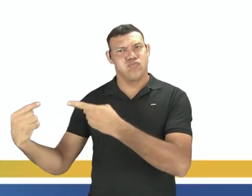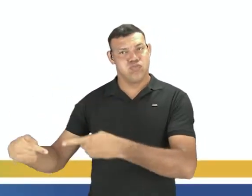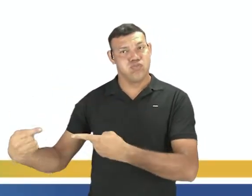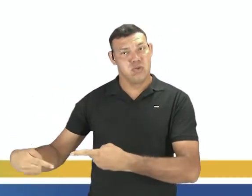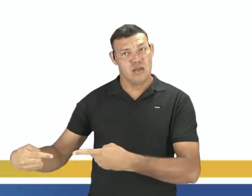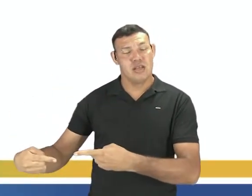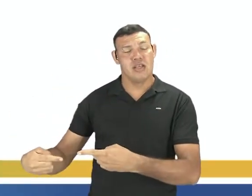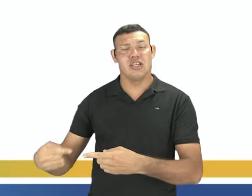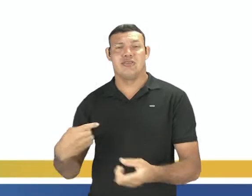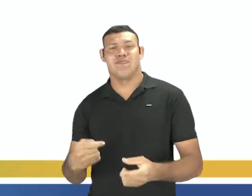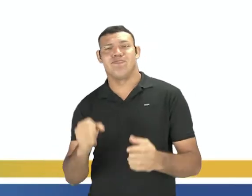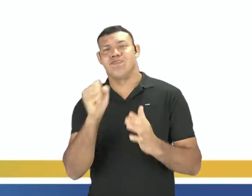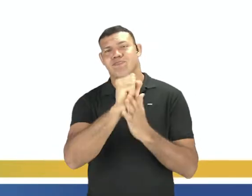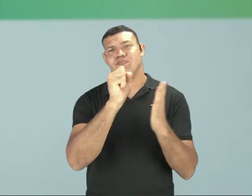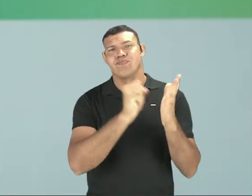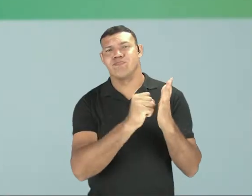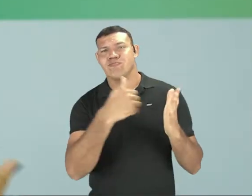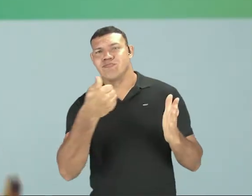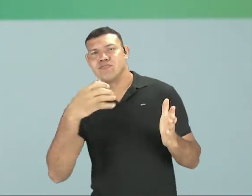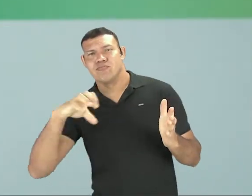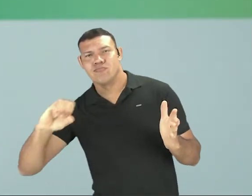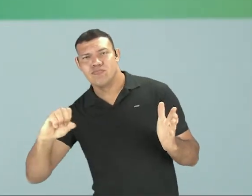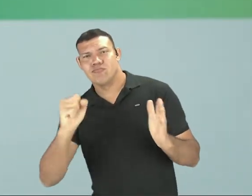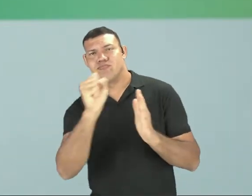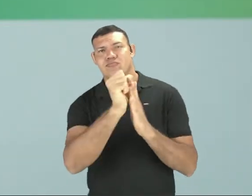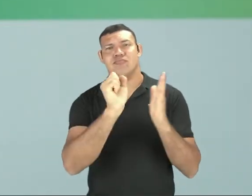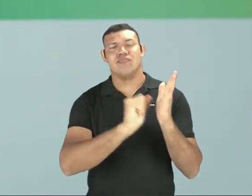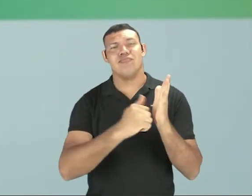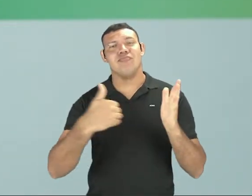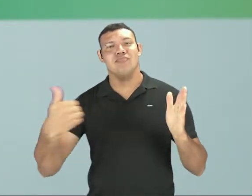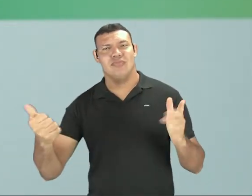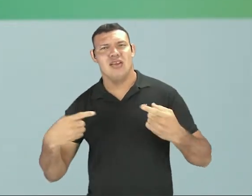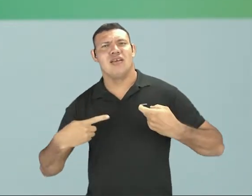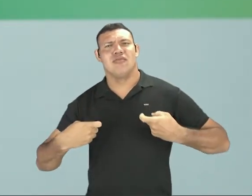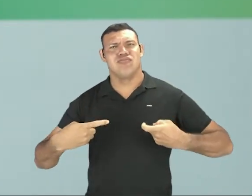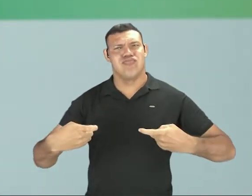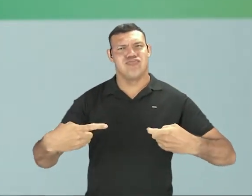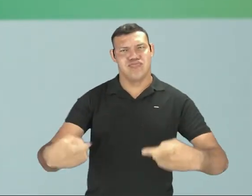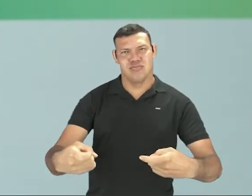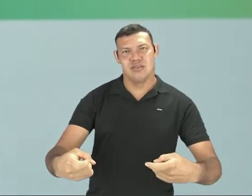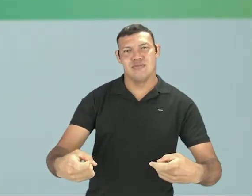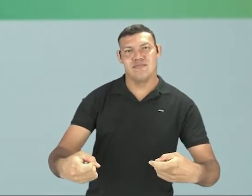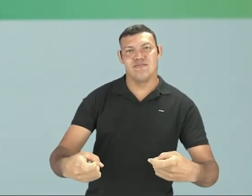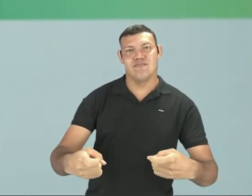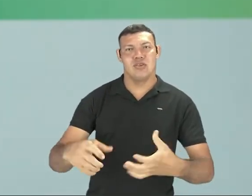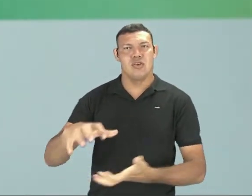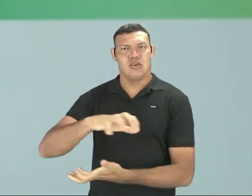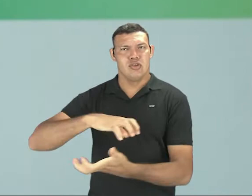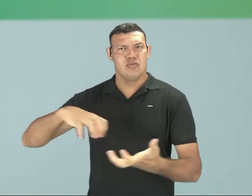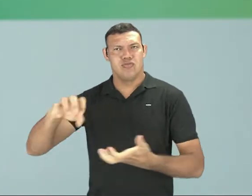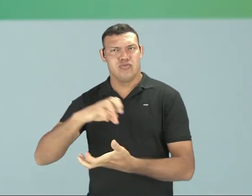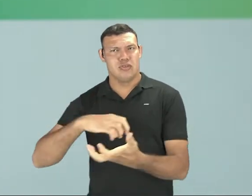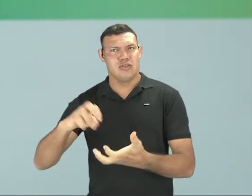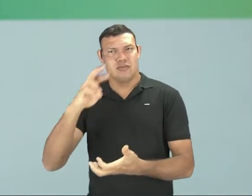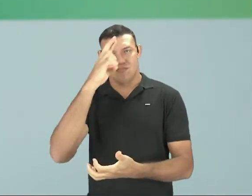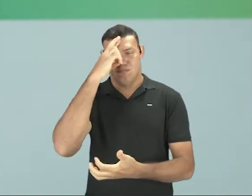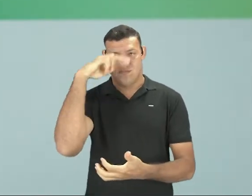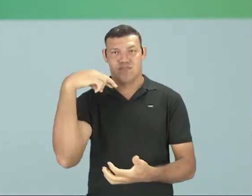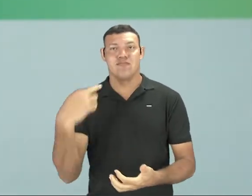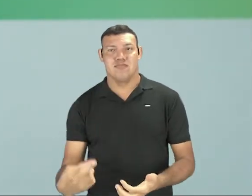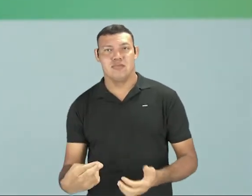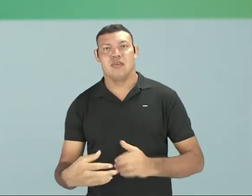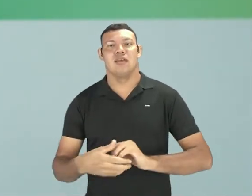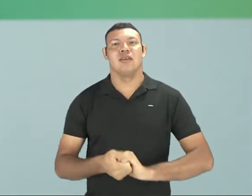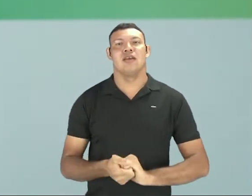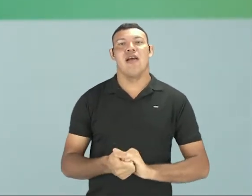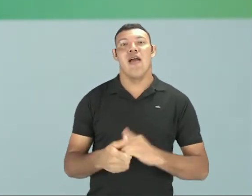século XX, as guerras, a Revolução Russa, e agora a gente vai voltar aí o nosso olhar para a história do